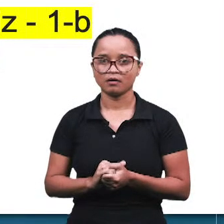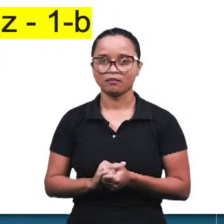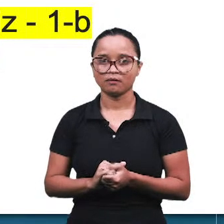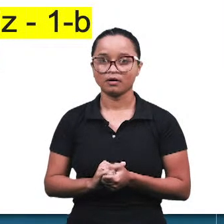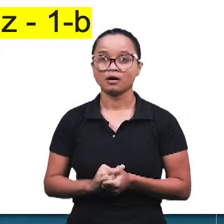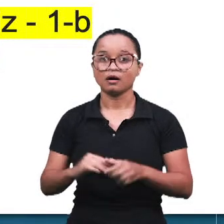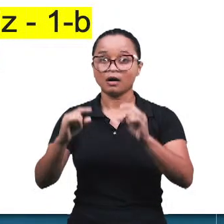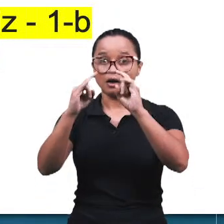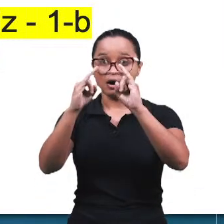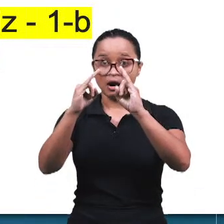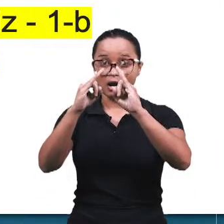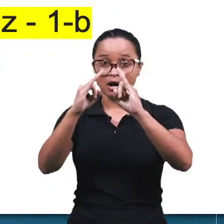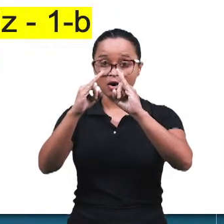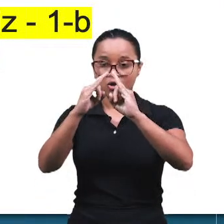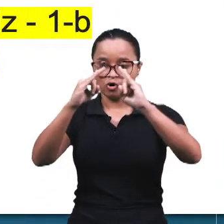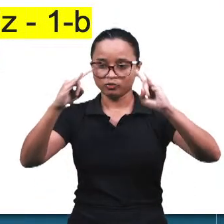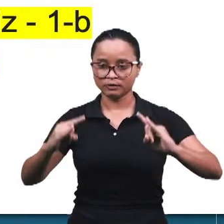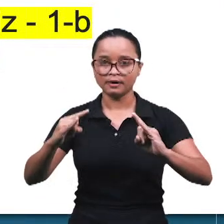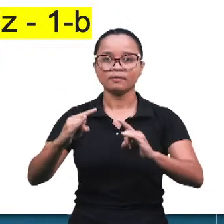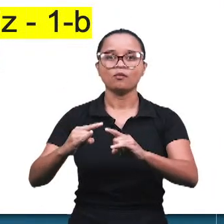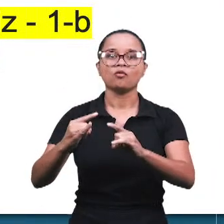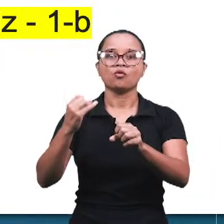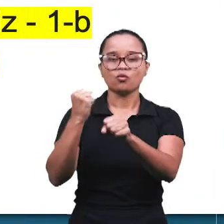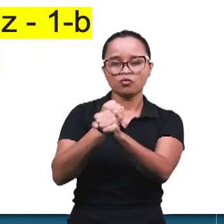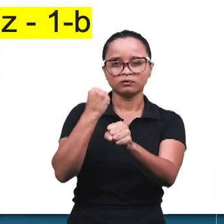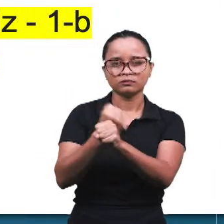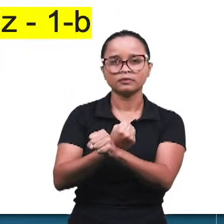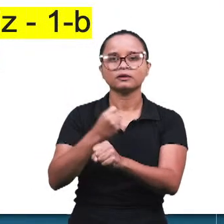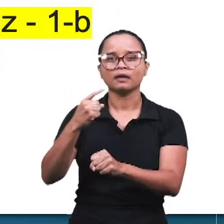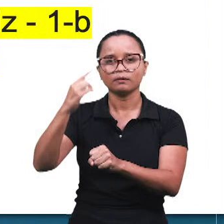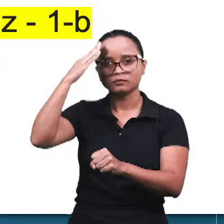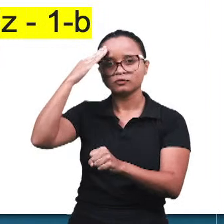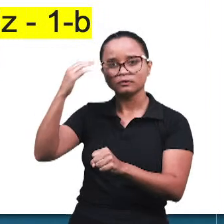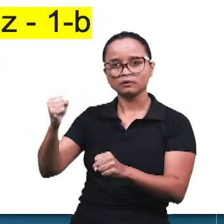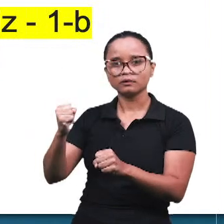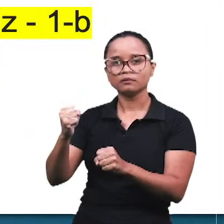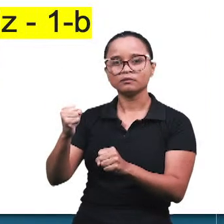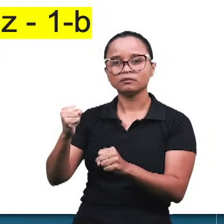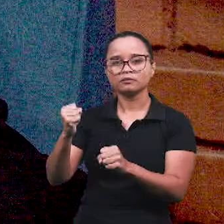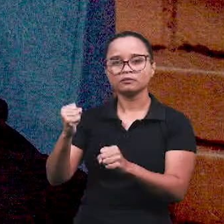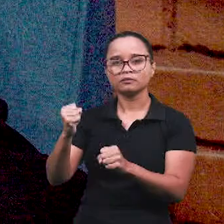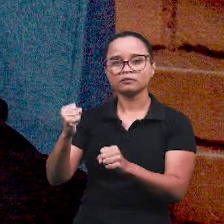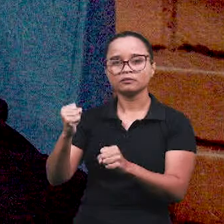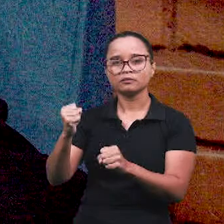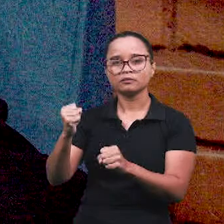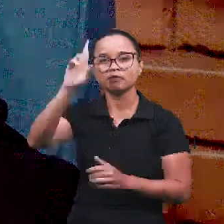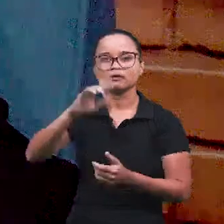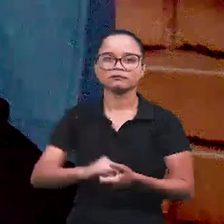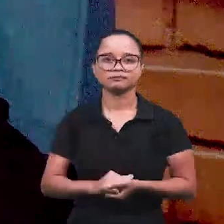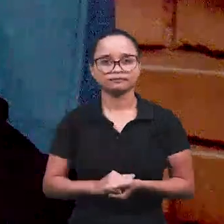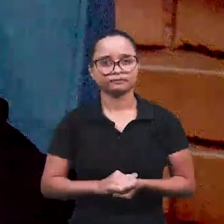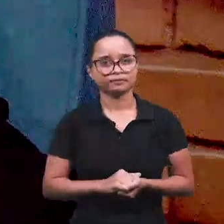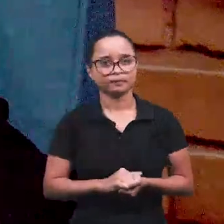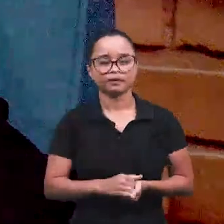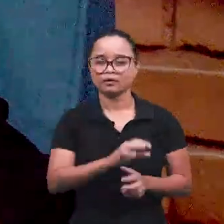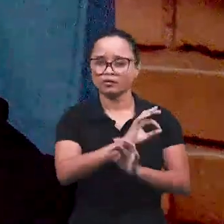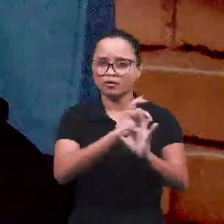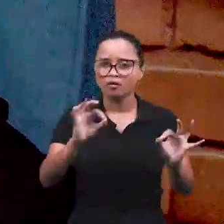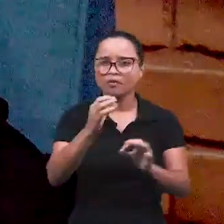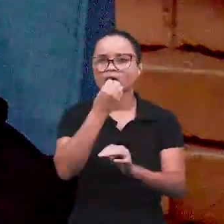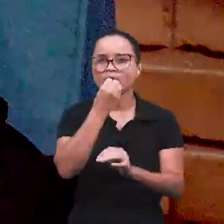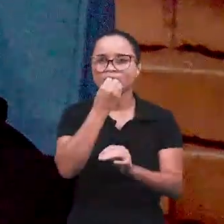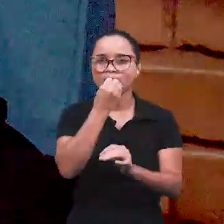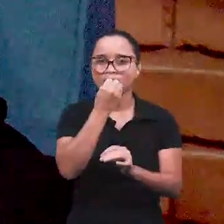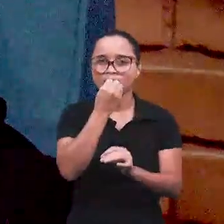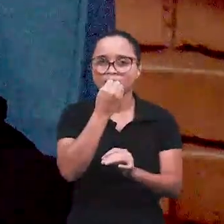em Jerusalém por Salomão com a direção do Senhor. Muito bom, glória a Deus, muito bem colocada